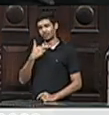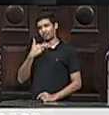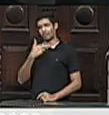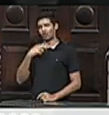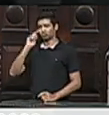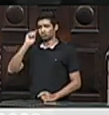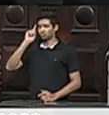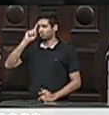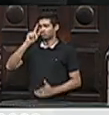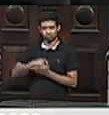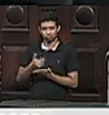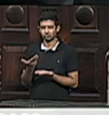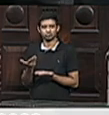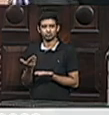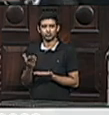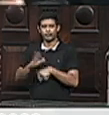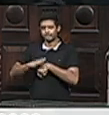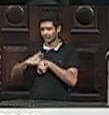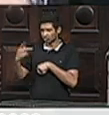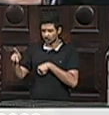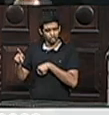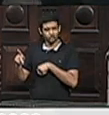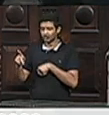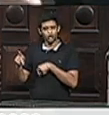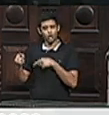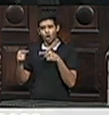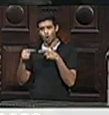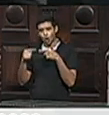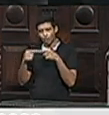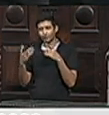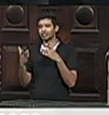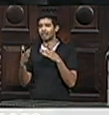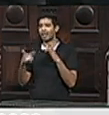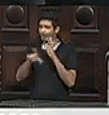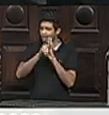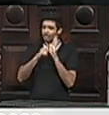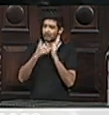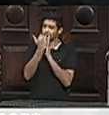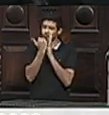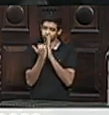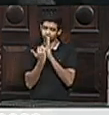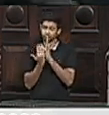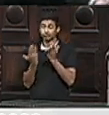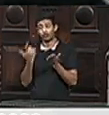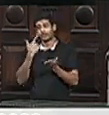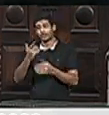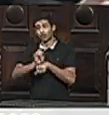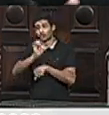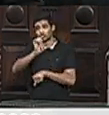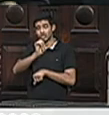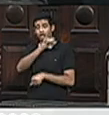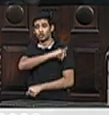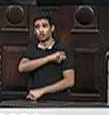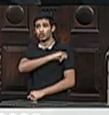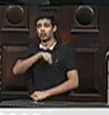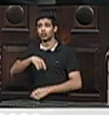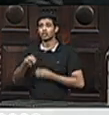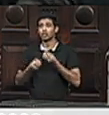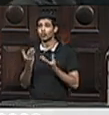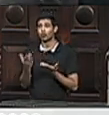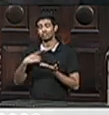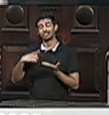4-2. Deputado Anderson Nogueira. Como já dito na Comissão de Economia, o meu voto é contrário